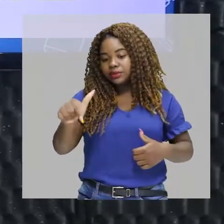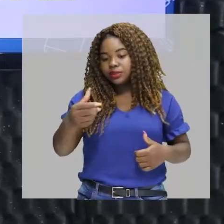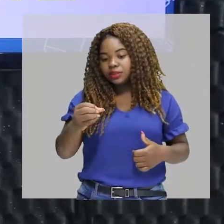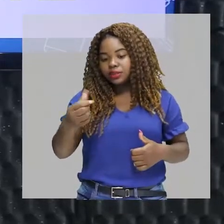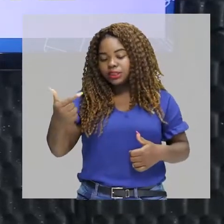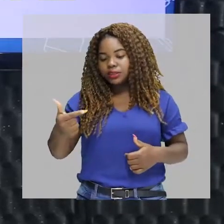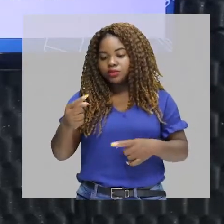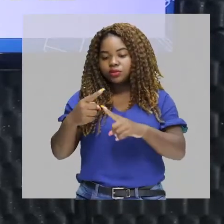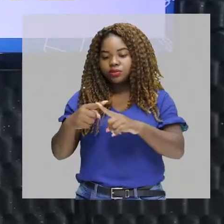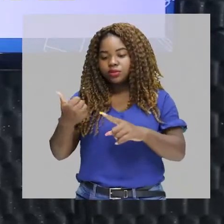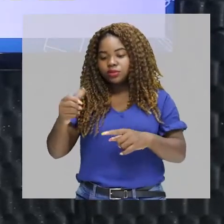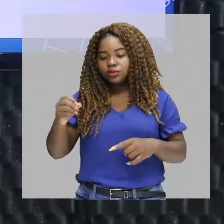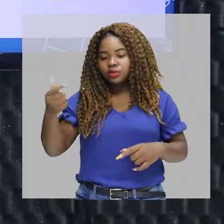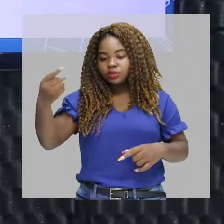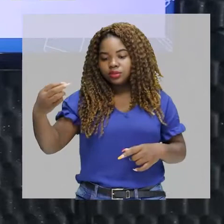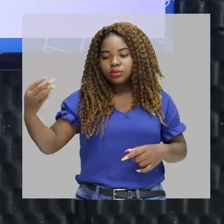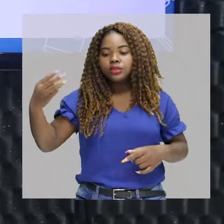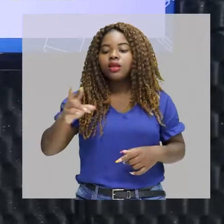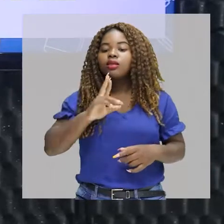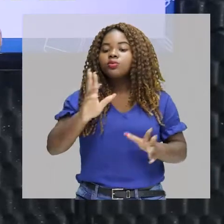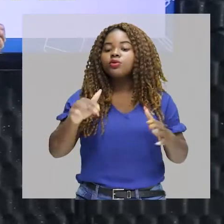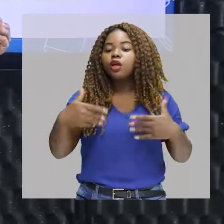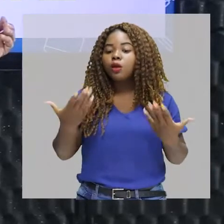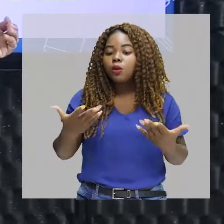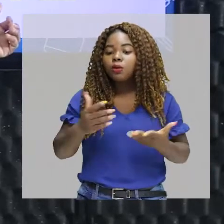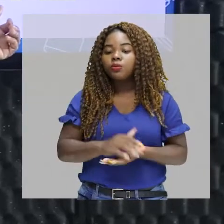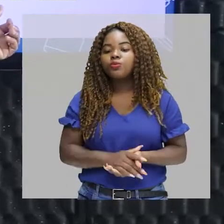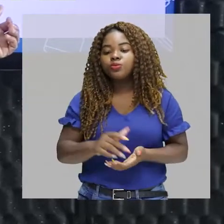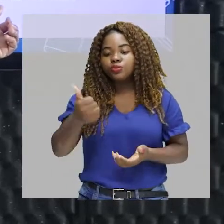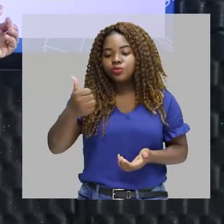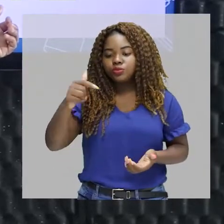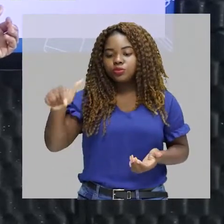6,02. Turminha, esse resultado equivale a